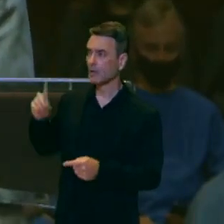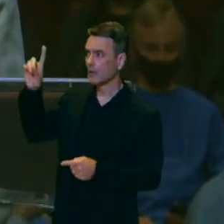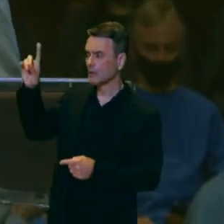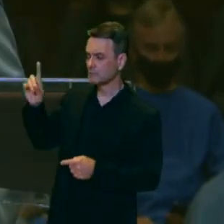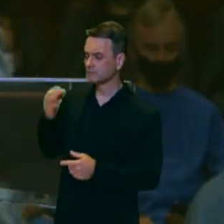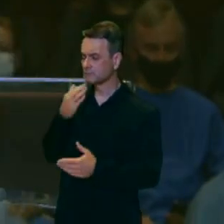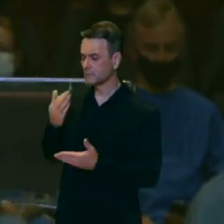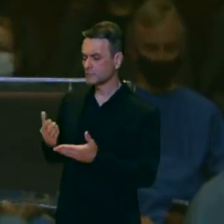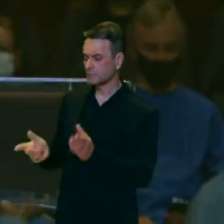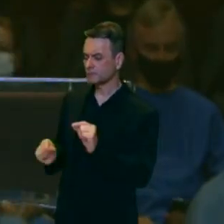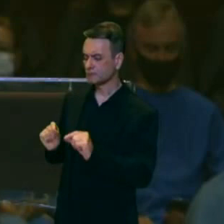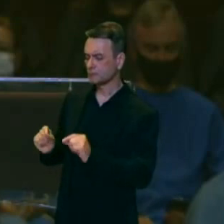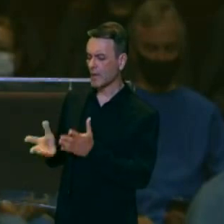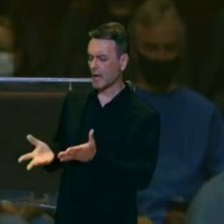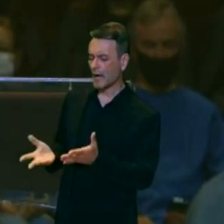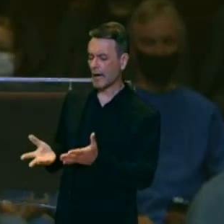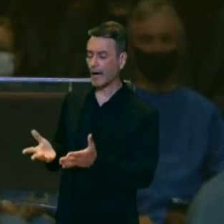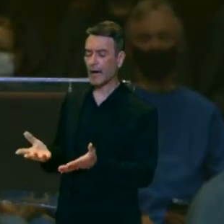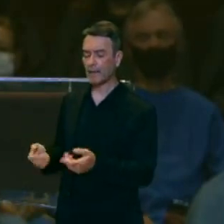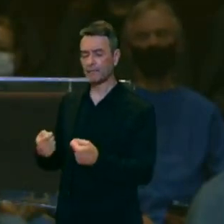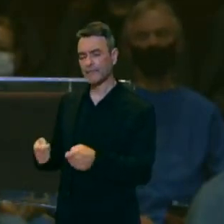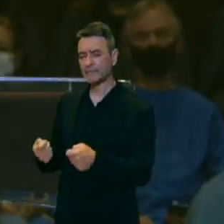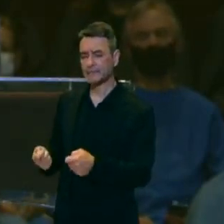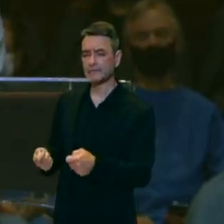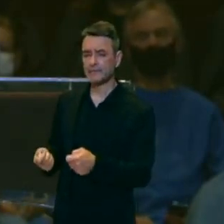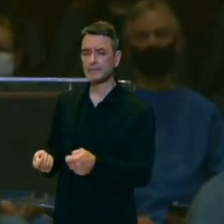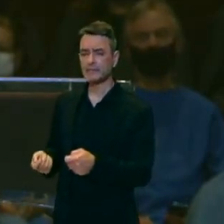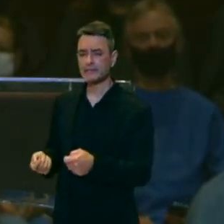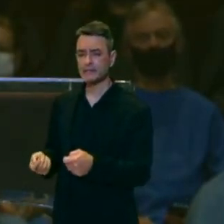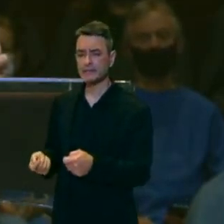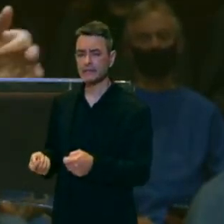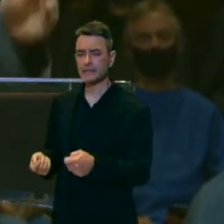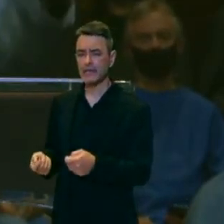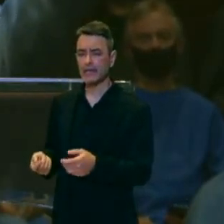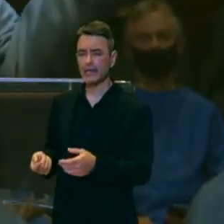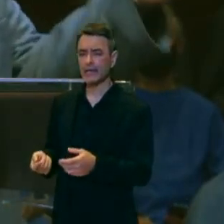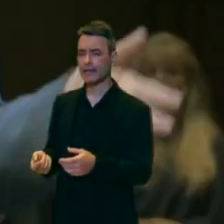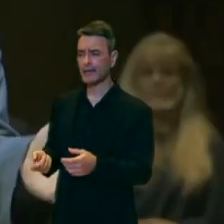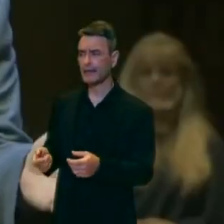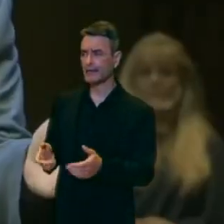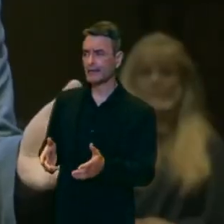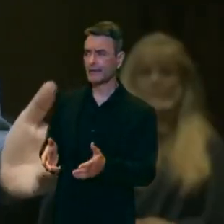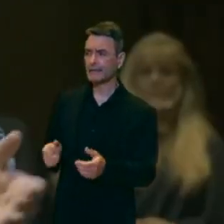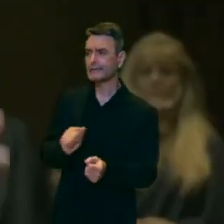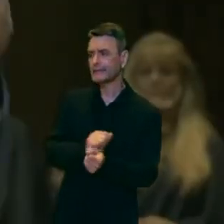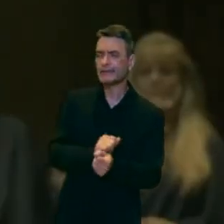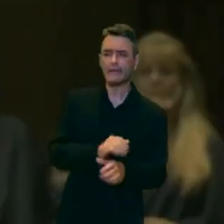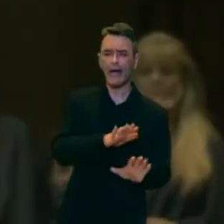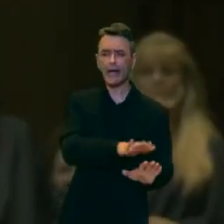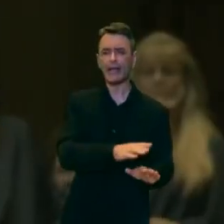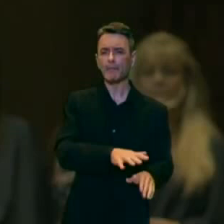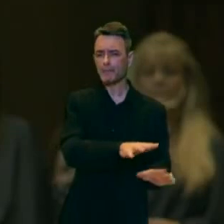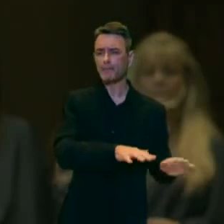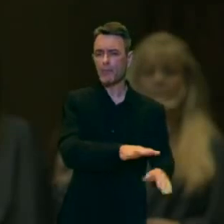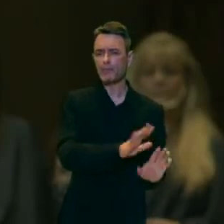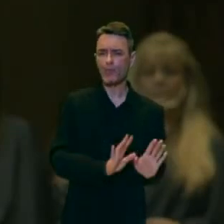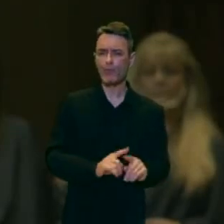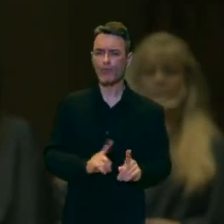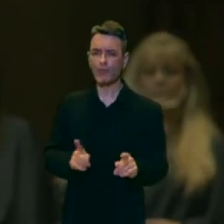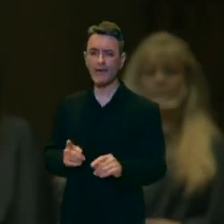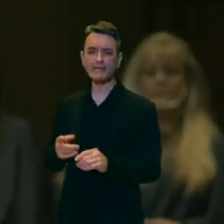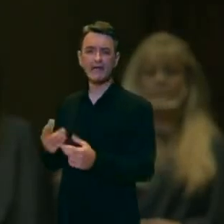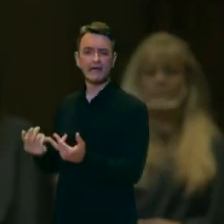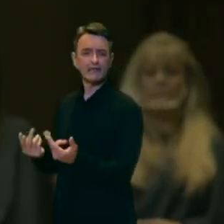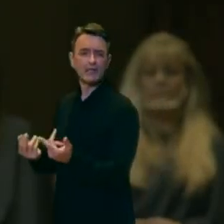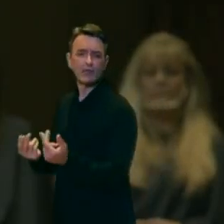ele não era apenas que ele se rendesse, mas que ele também fizesse o que o seu pai fez, promovesse a mesma